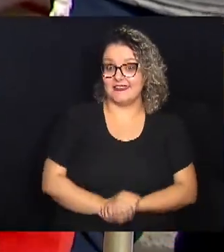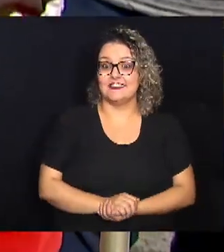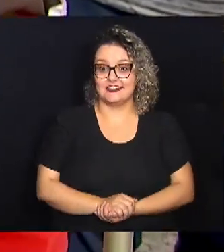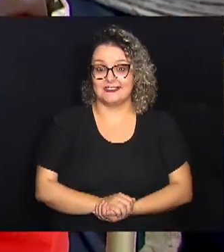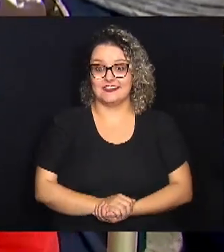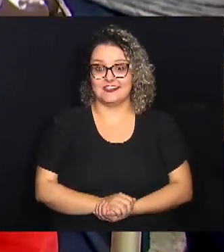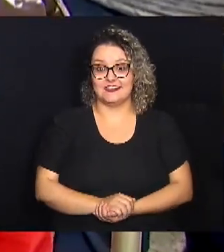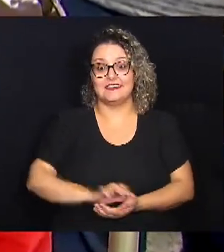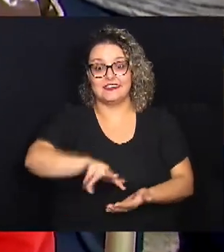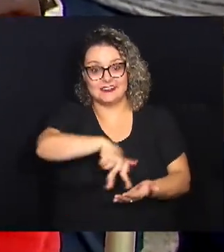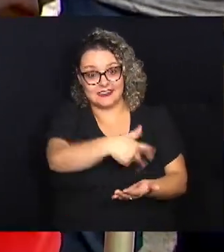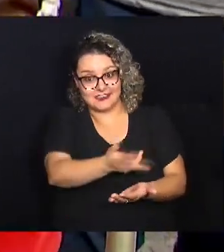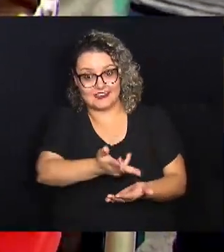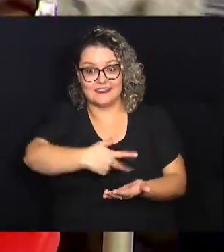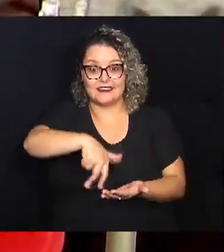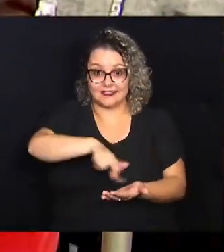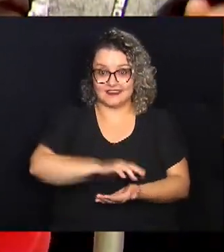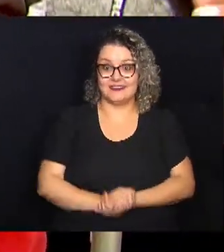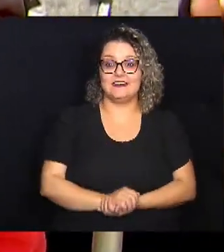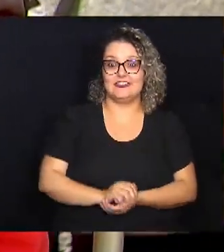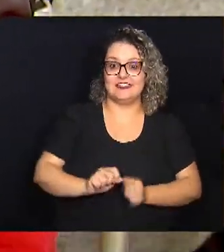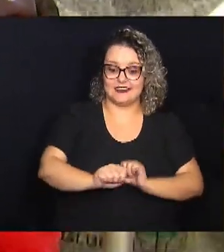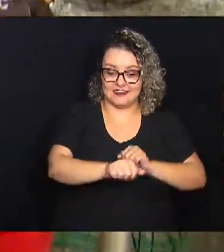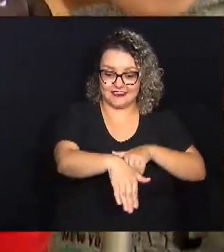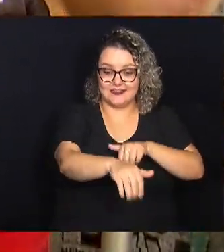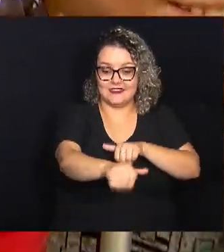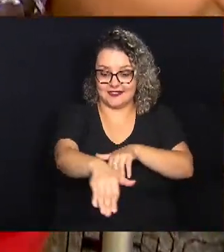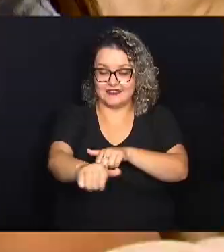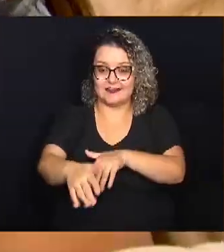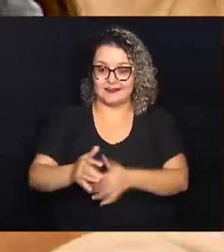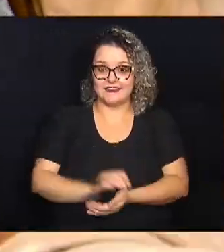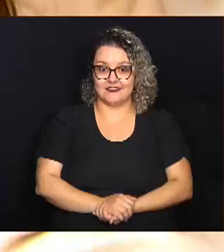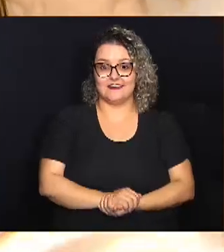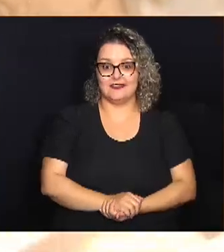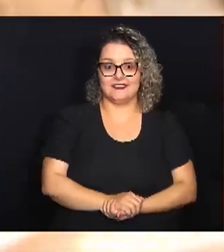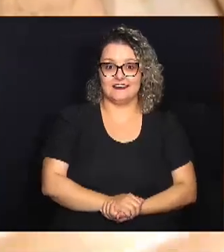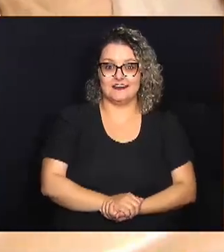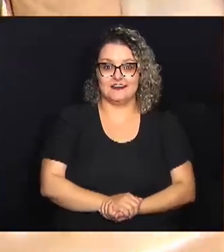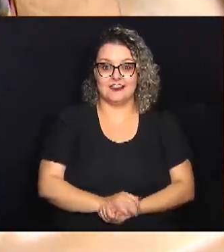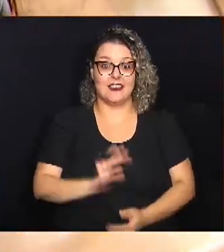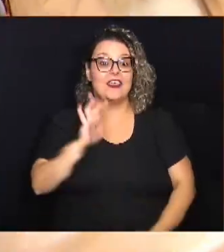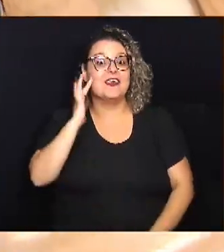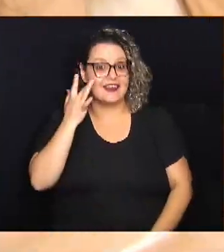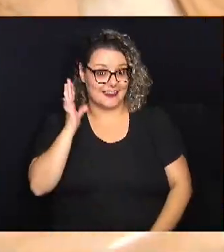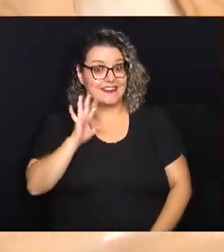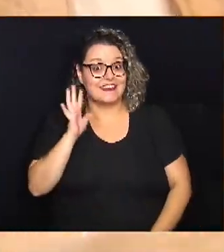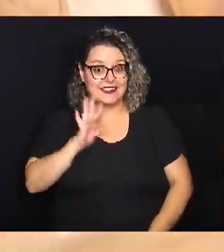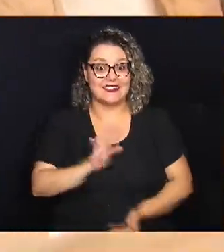das danças, dos desfiles, essas coisas. Eu achei muito legal.